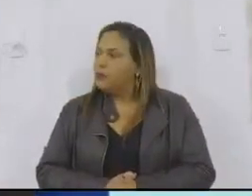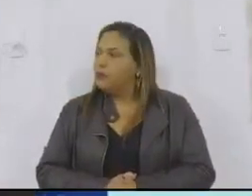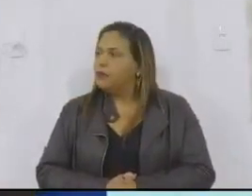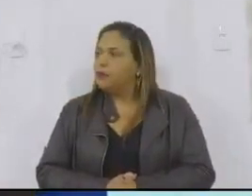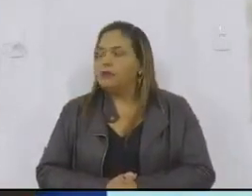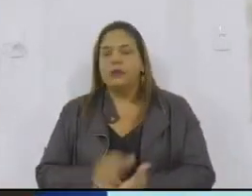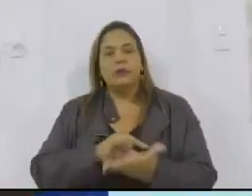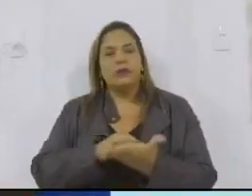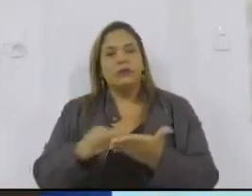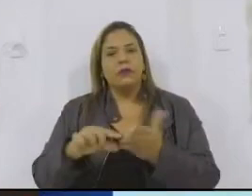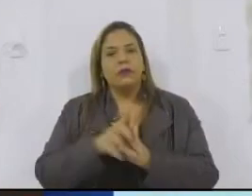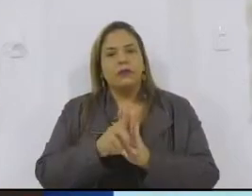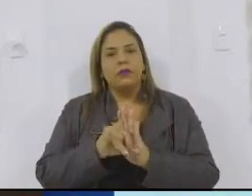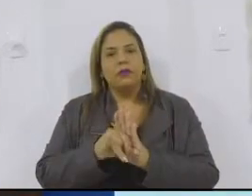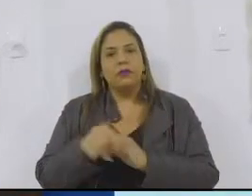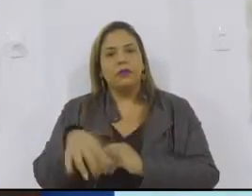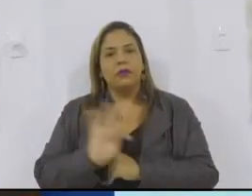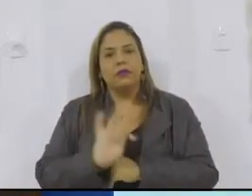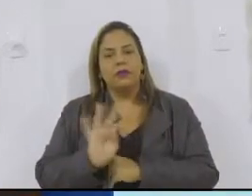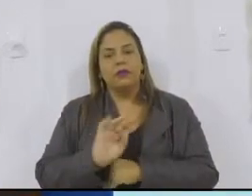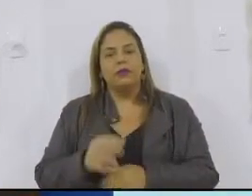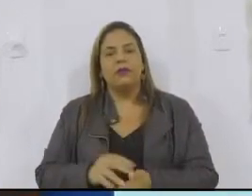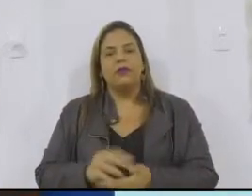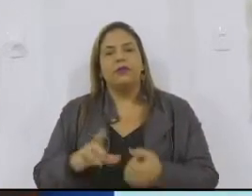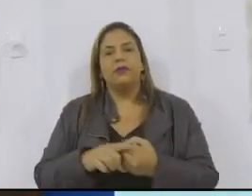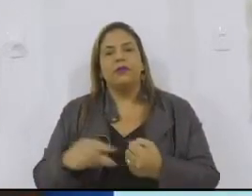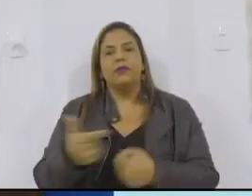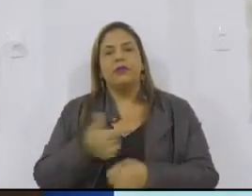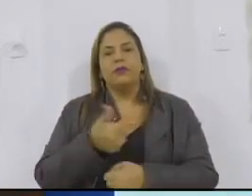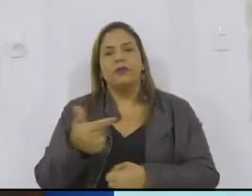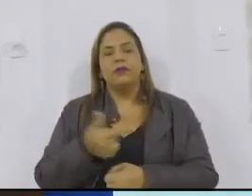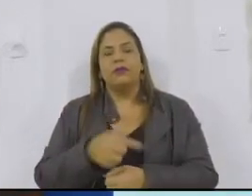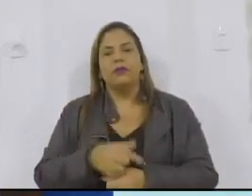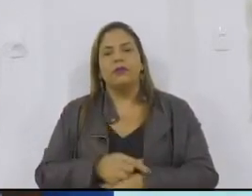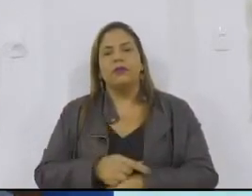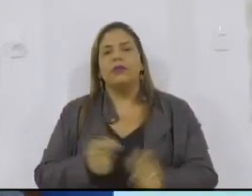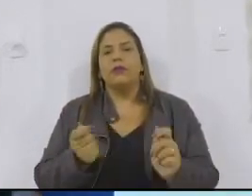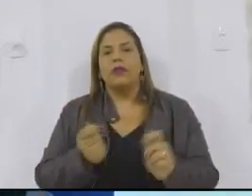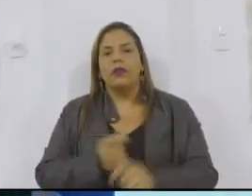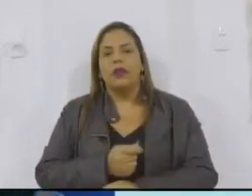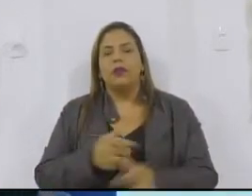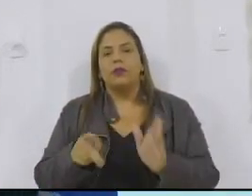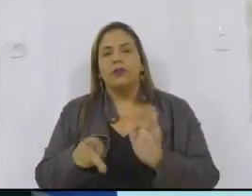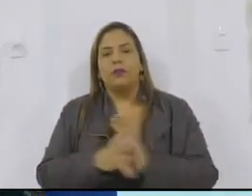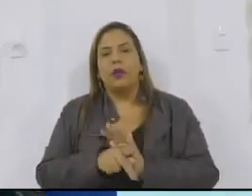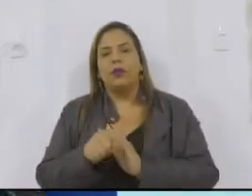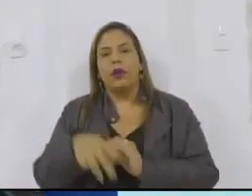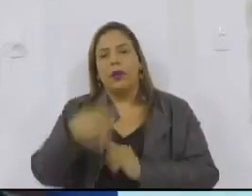Trecho da Lei Orgânica Municipal, artigo 22. Compete ao município